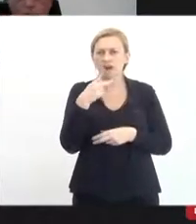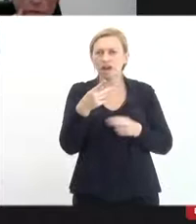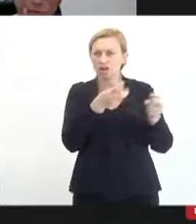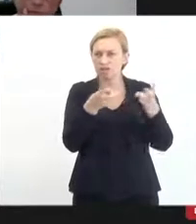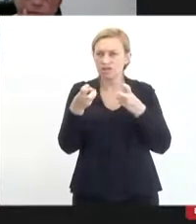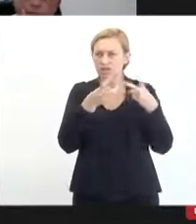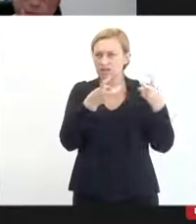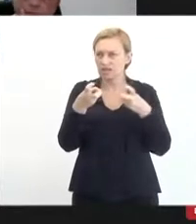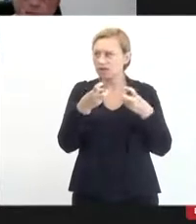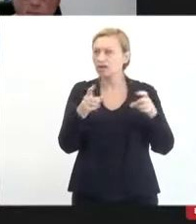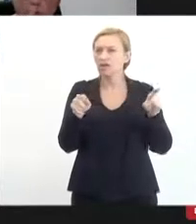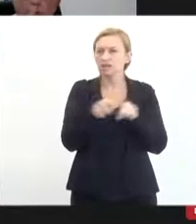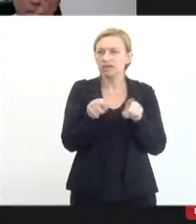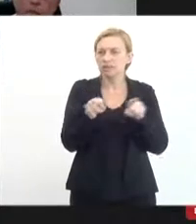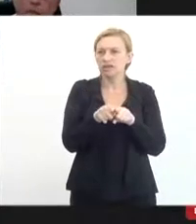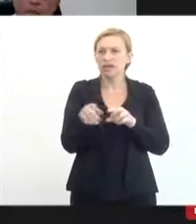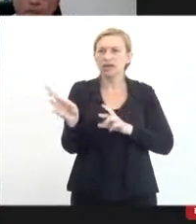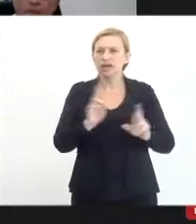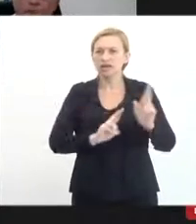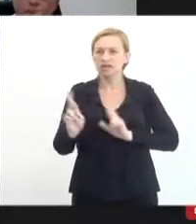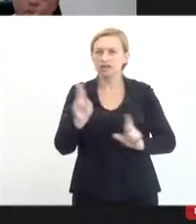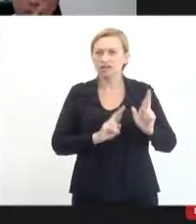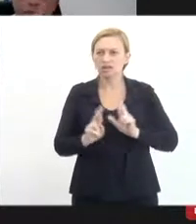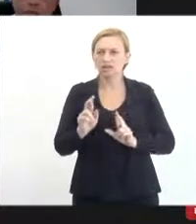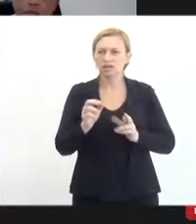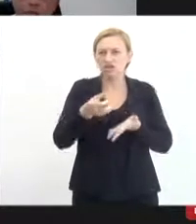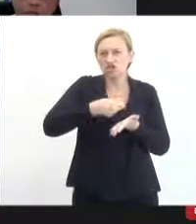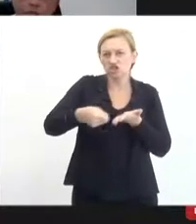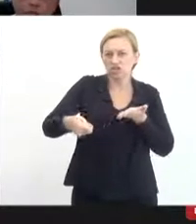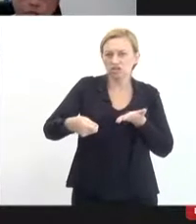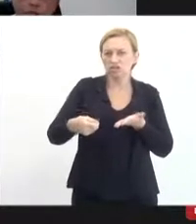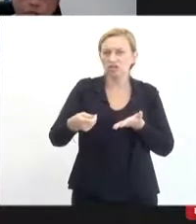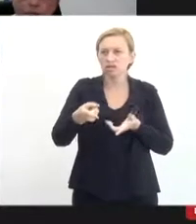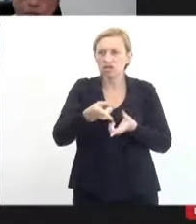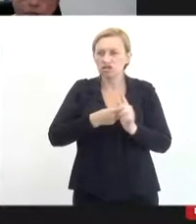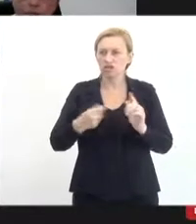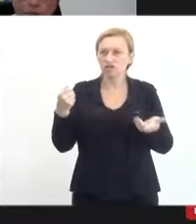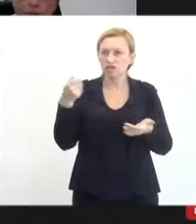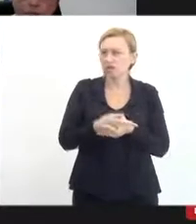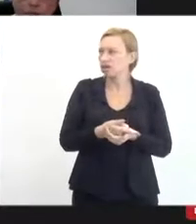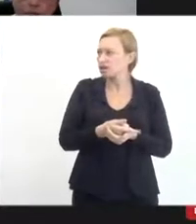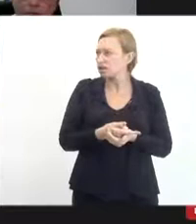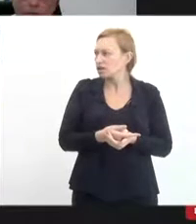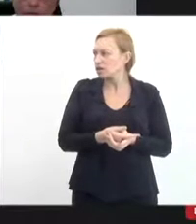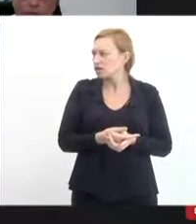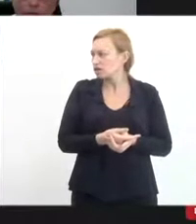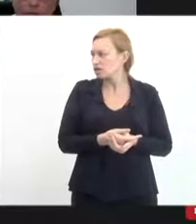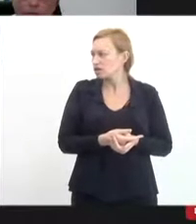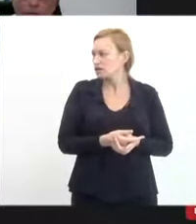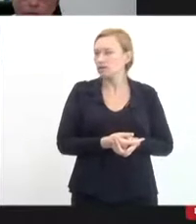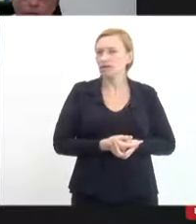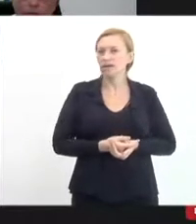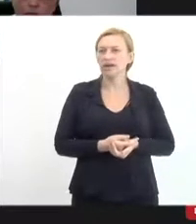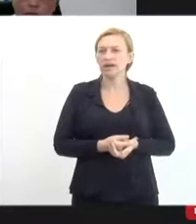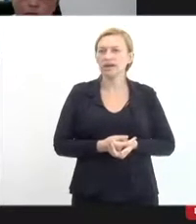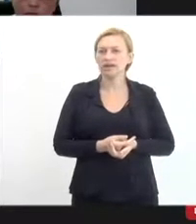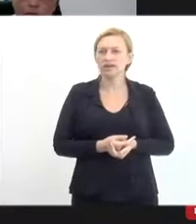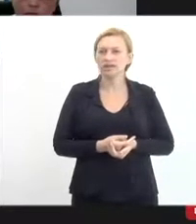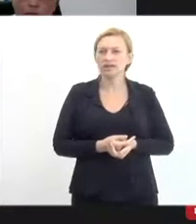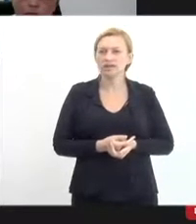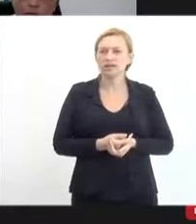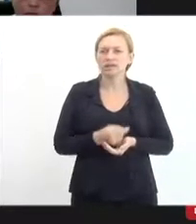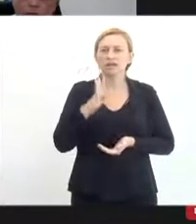adendo também em relação àquilo que está inscrito em dívida ativa. Por favor, doutor Fortunato ou doutora